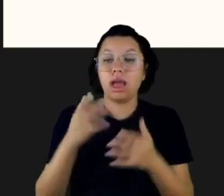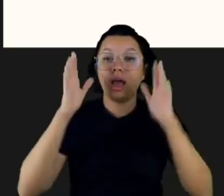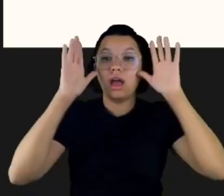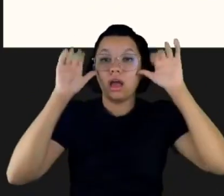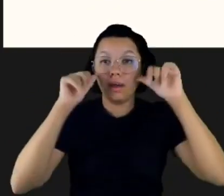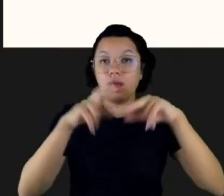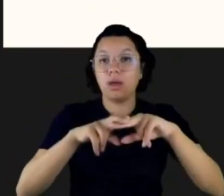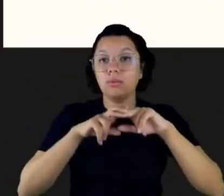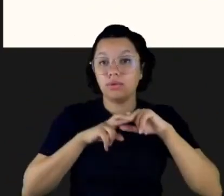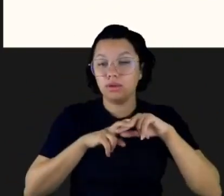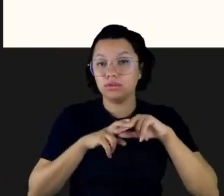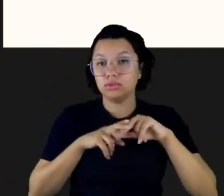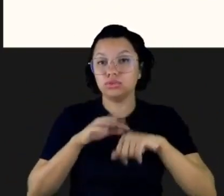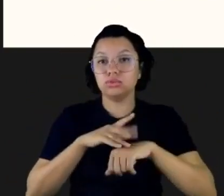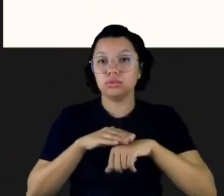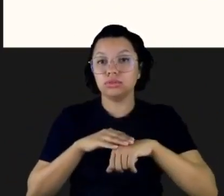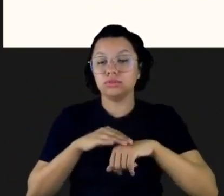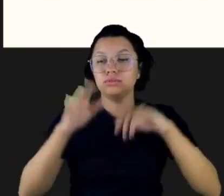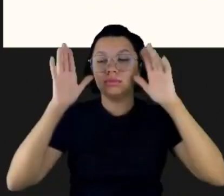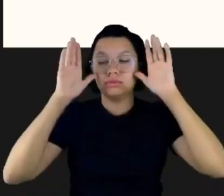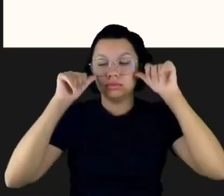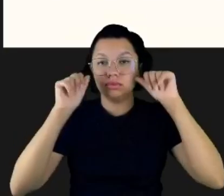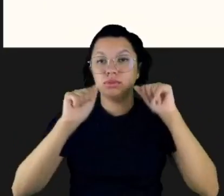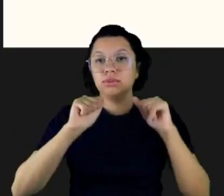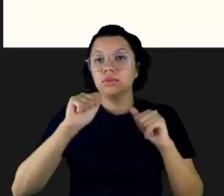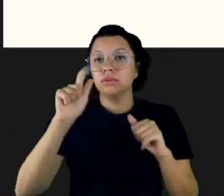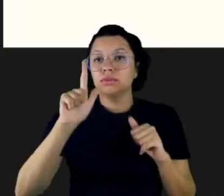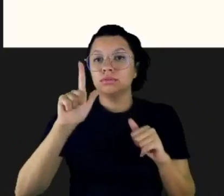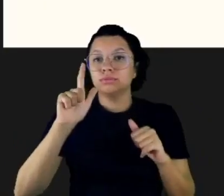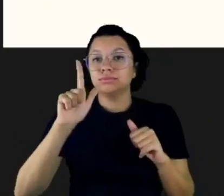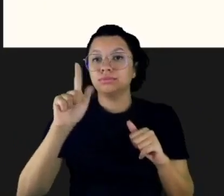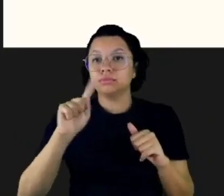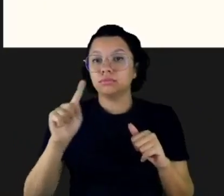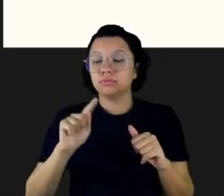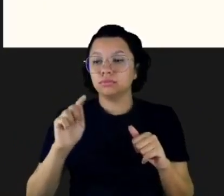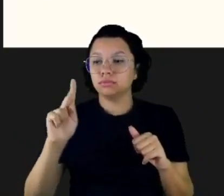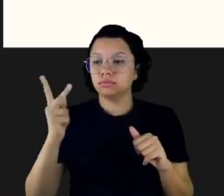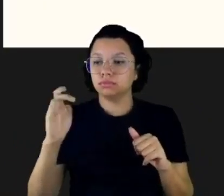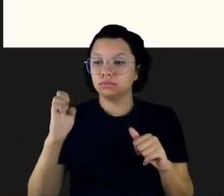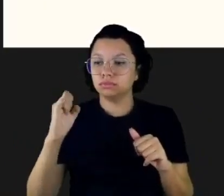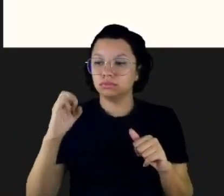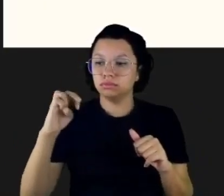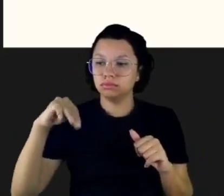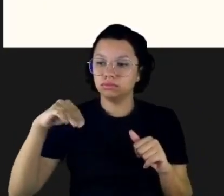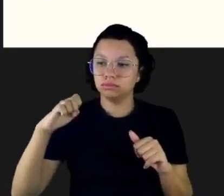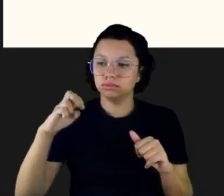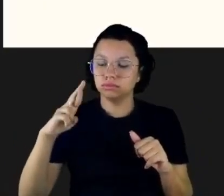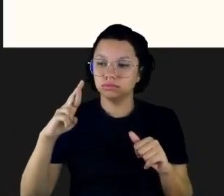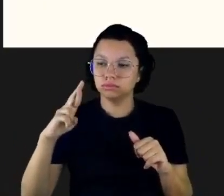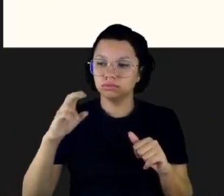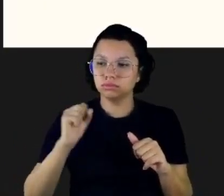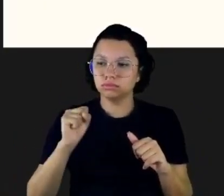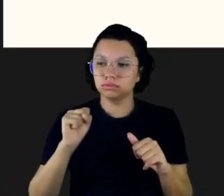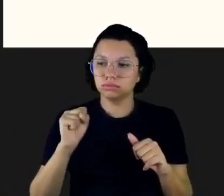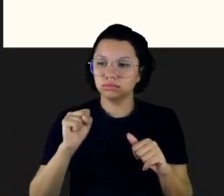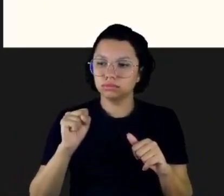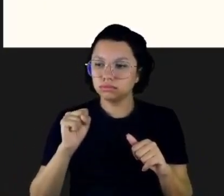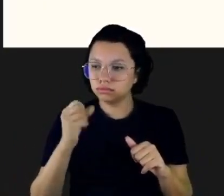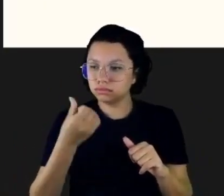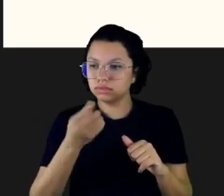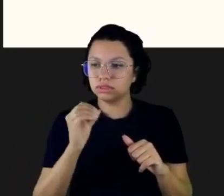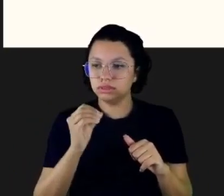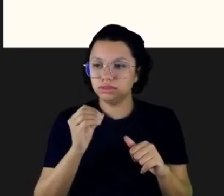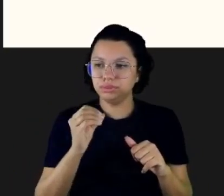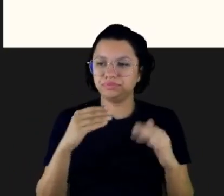Alzheimer, que é 60% a 80% dos casos de demência são Alzheimer. E não existe